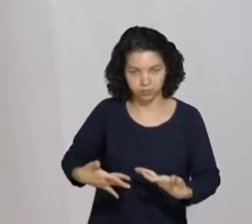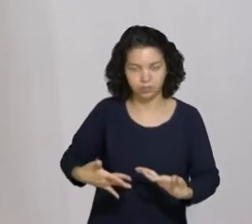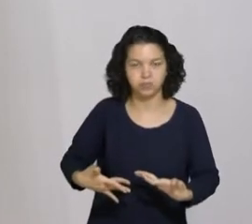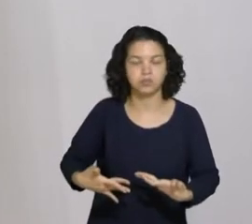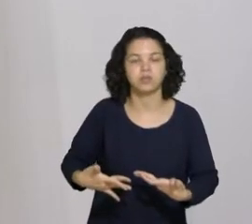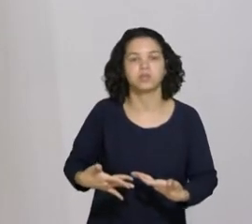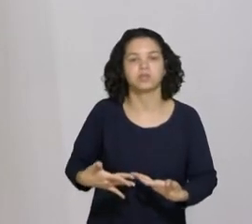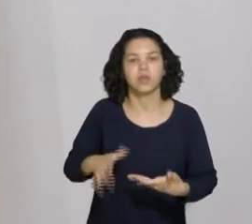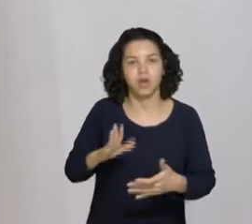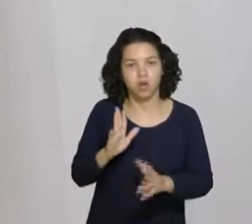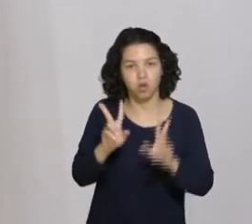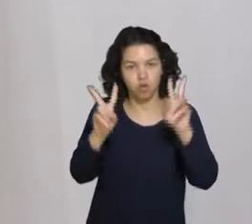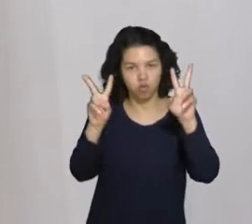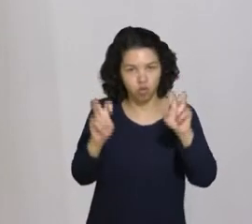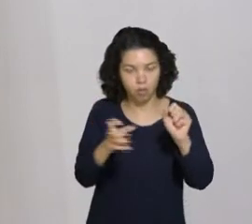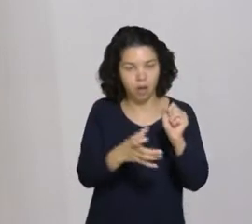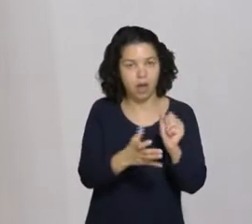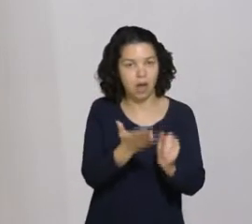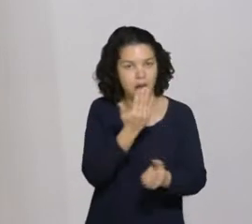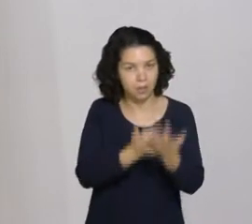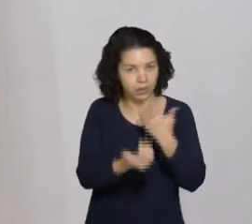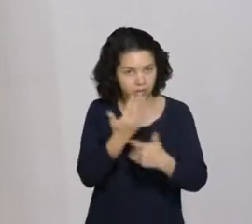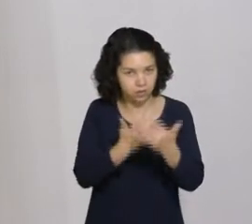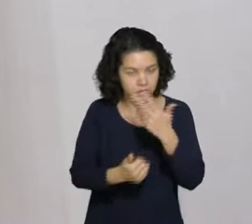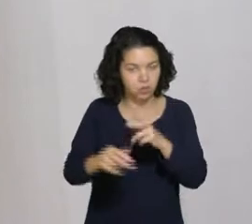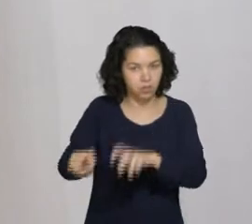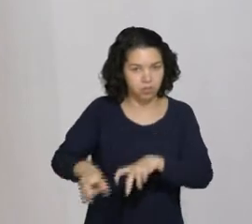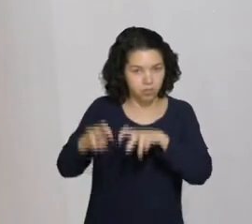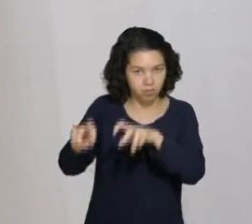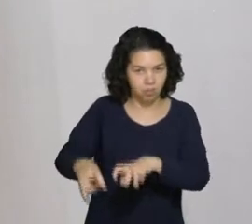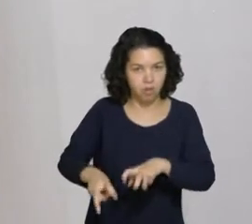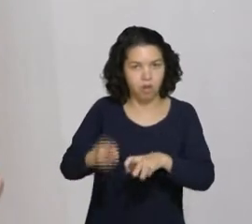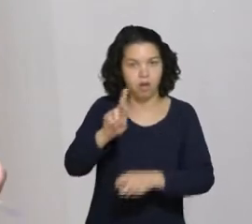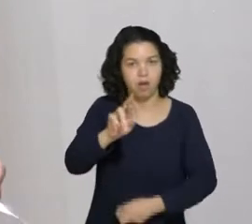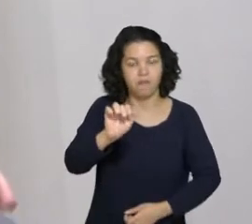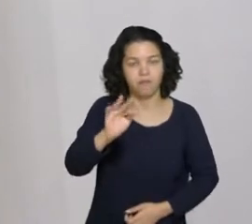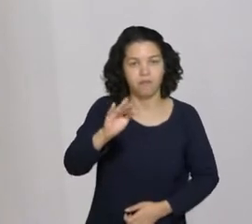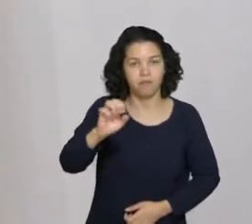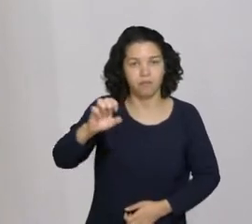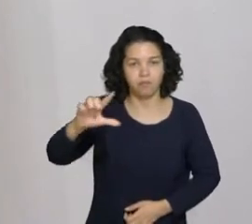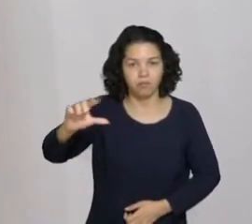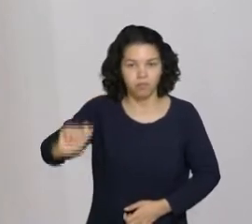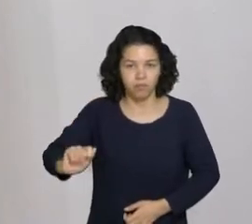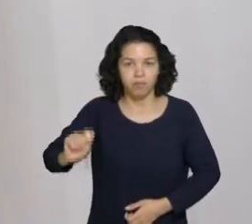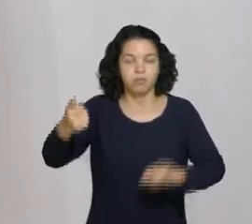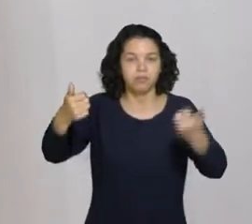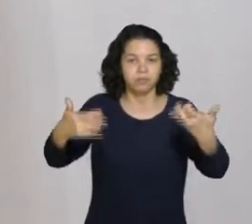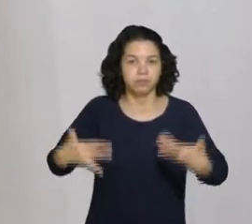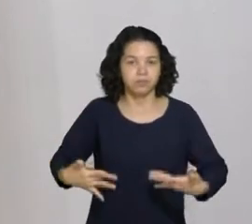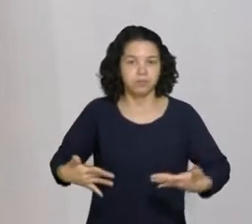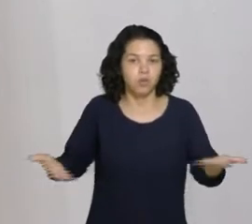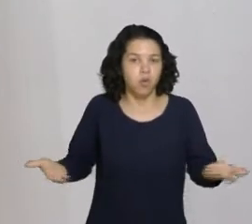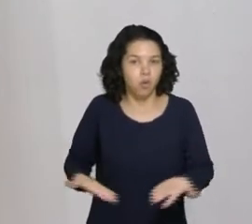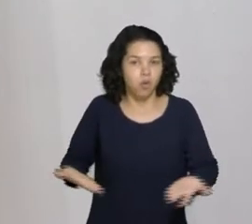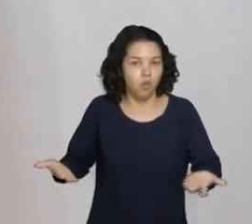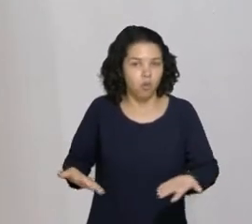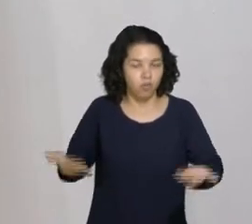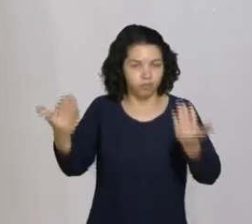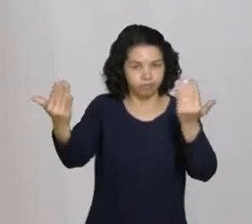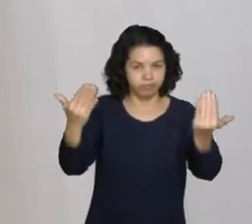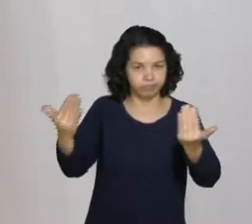alimentação e Agricultura a Rafaela zavala hoje o cenário